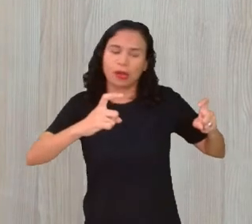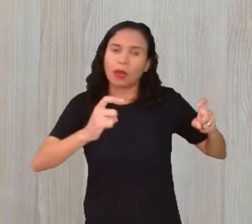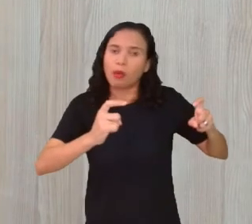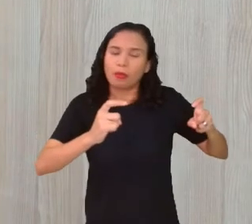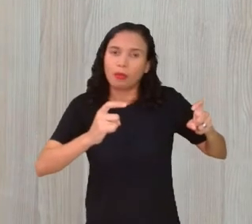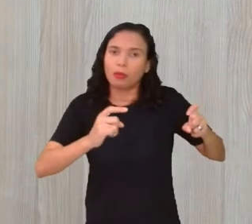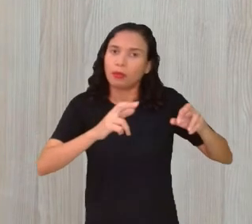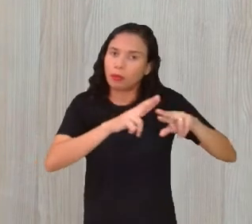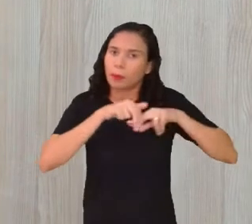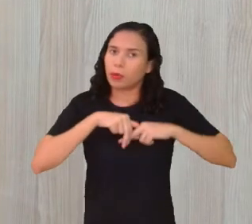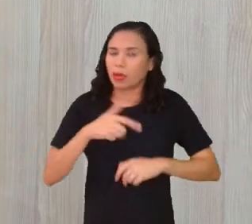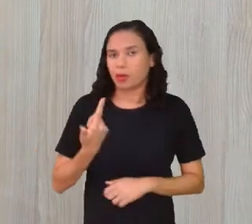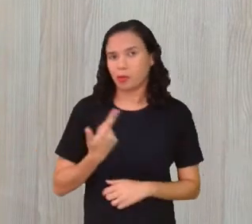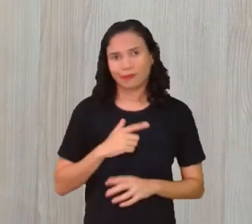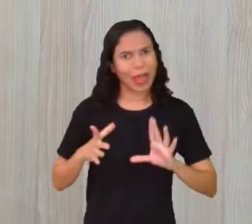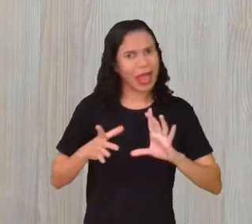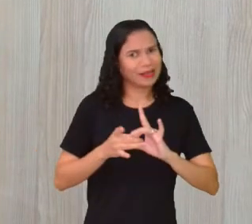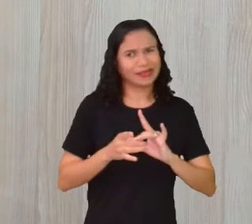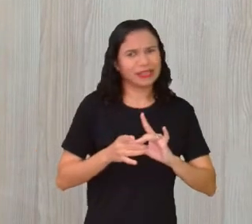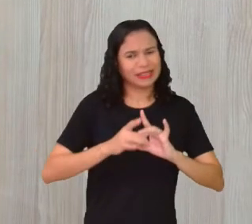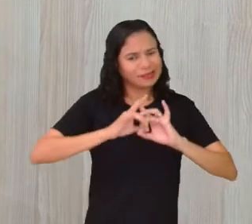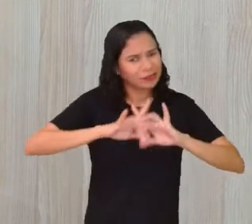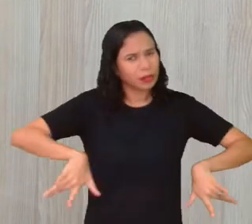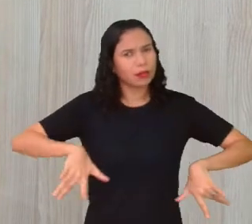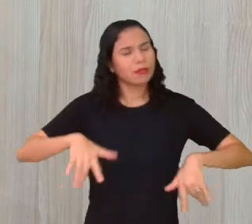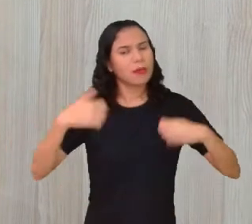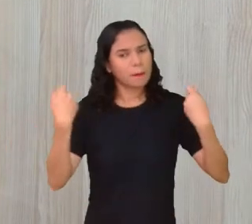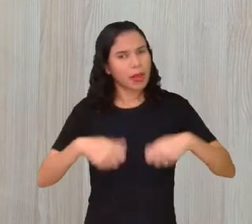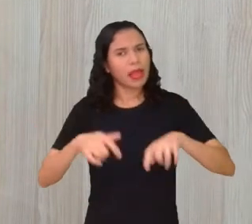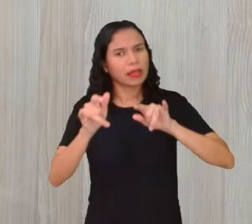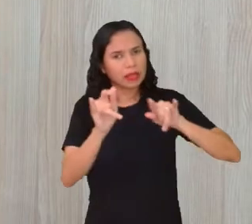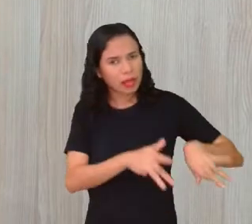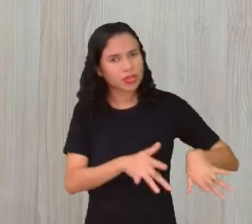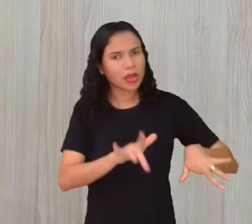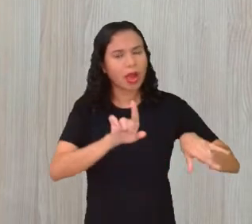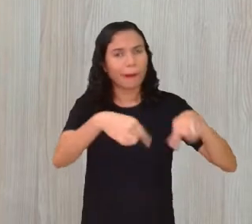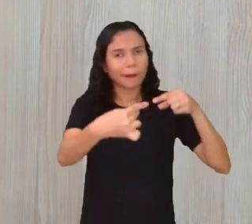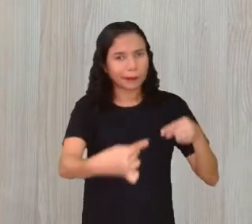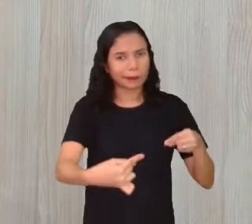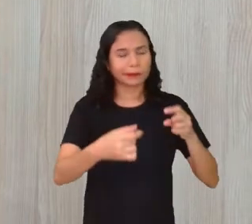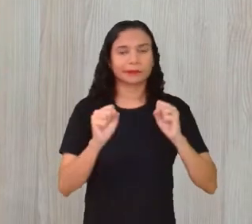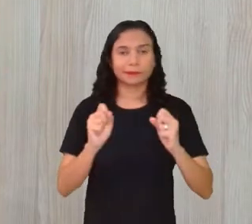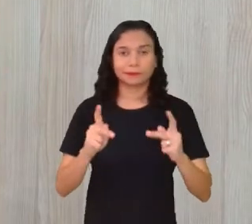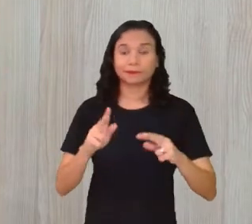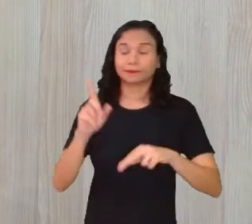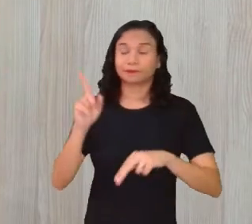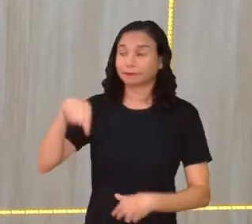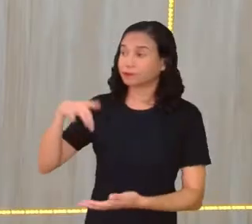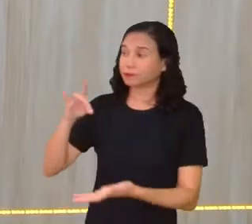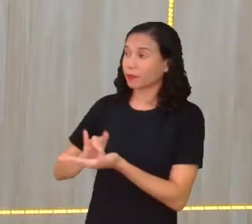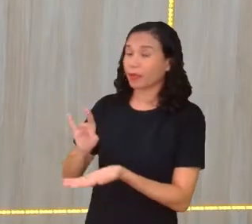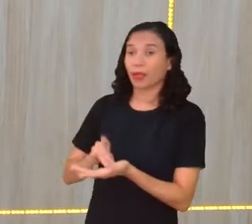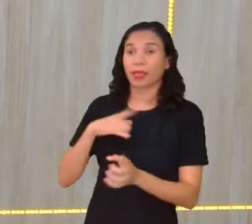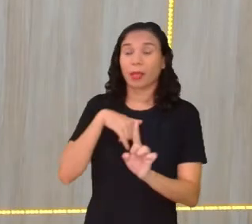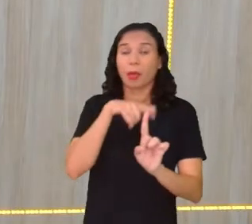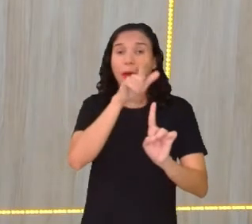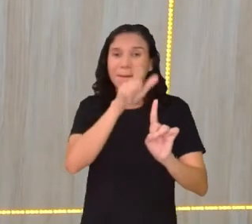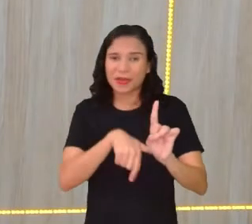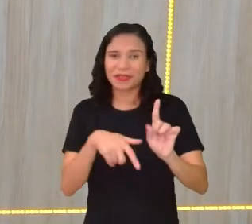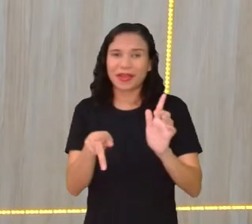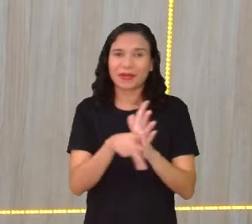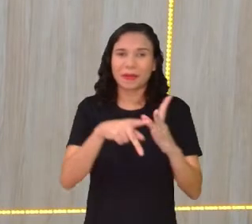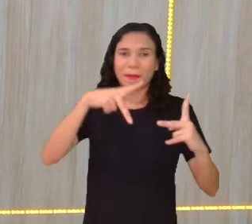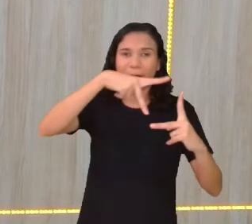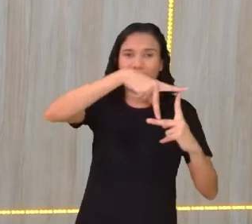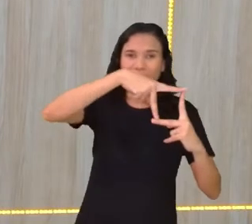agressividade, porque não cabe mais. E essas coisas a gente precisa, de fato, combater. Exatamente, né? Tem um personagem dos quadrinhos,